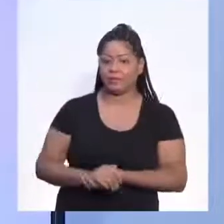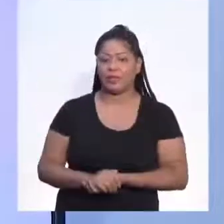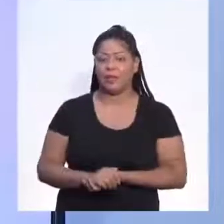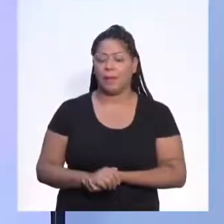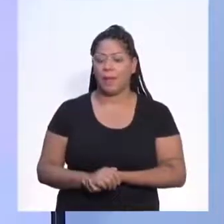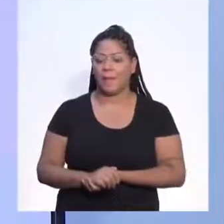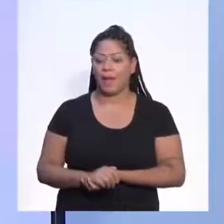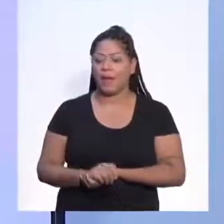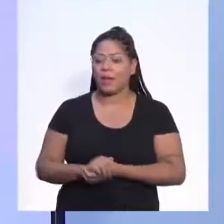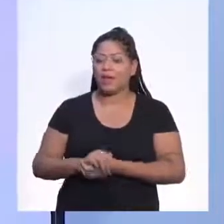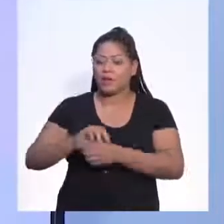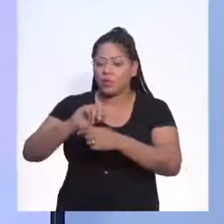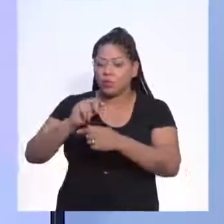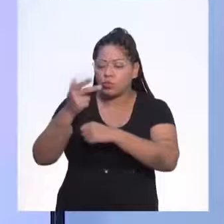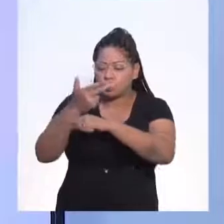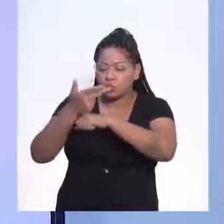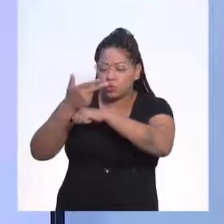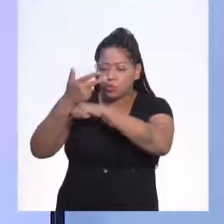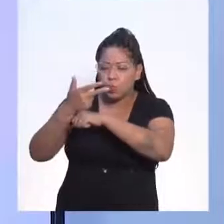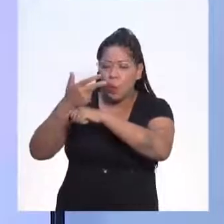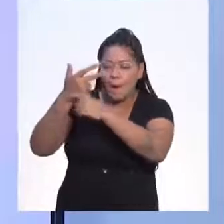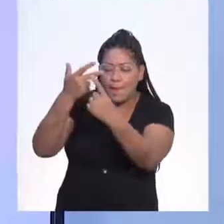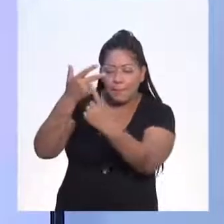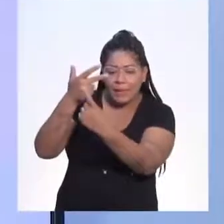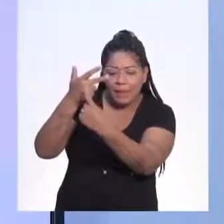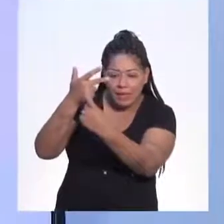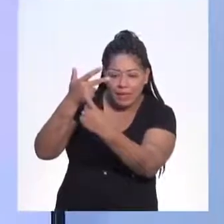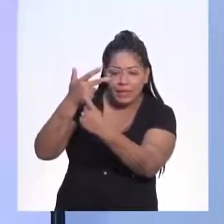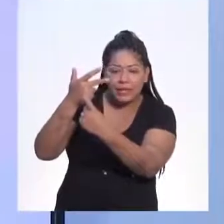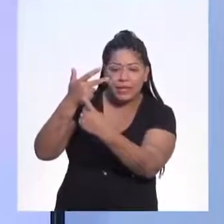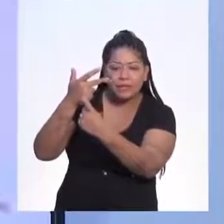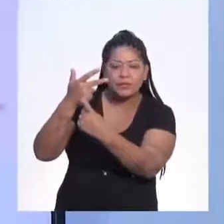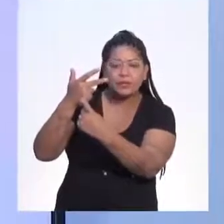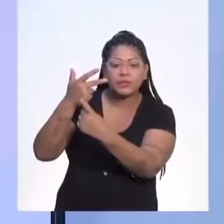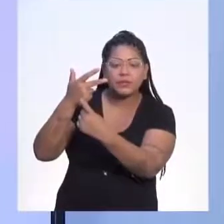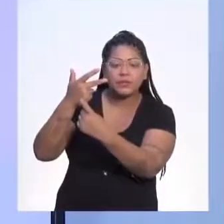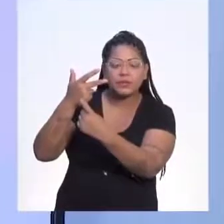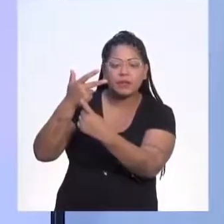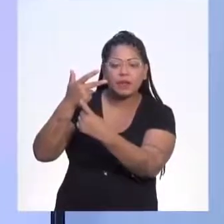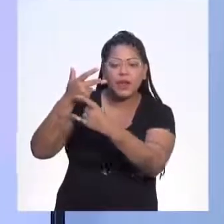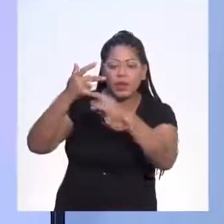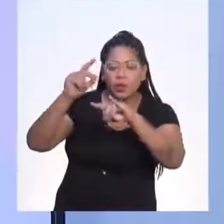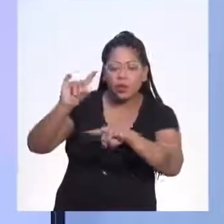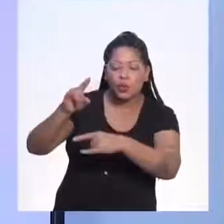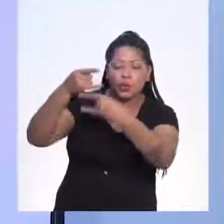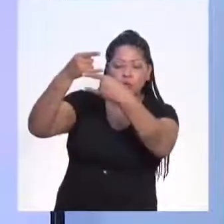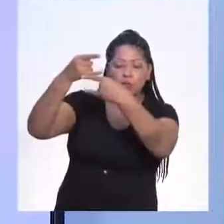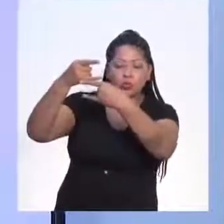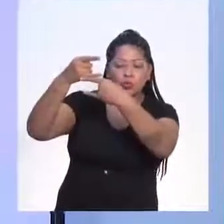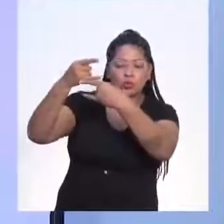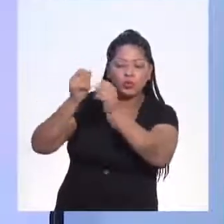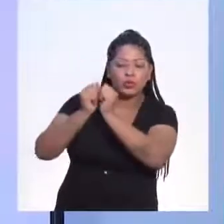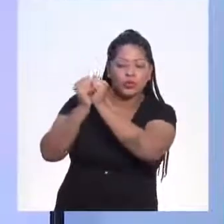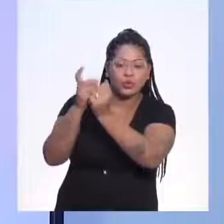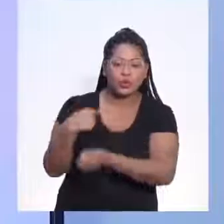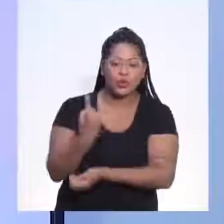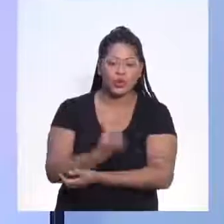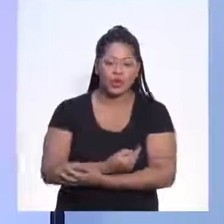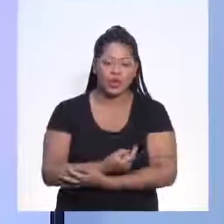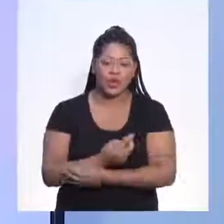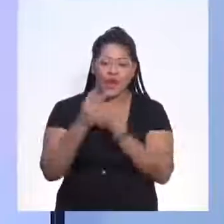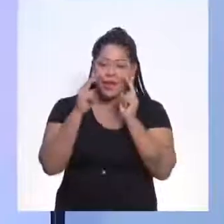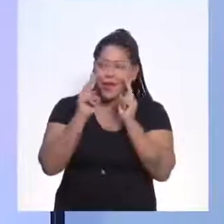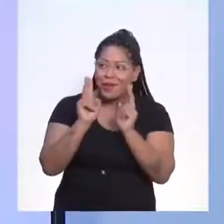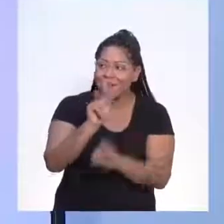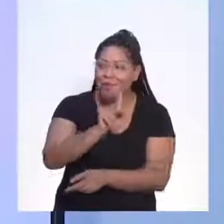autorizar transmissão. O professor clica, ou o aluno autoriza a transmissão e aparece aqui conosco. Ai, gente, eu preciso ver um